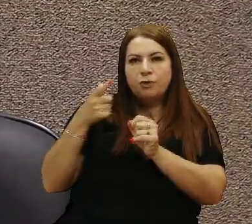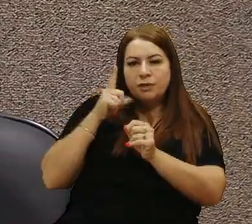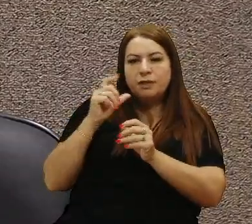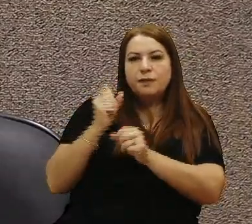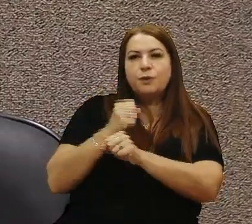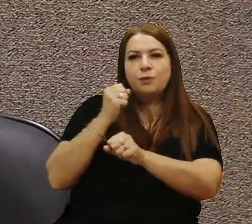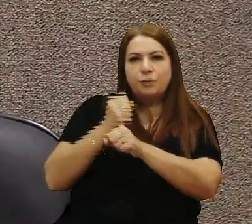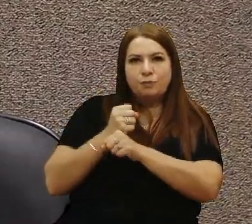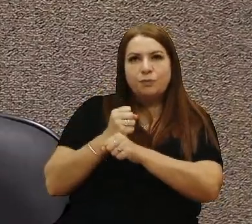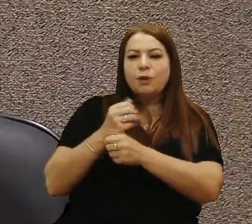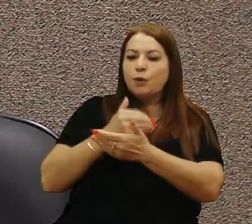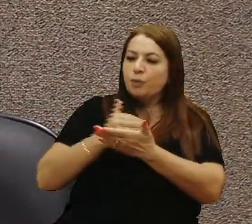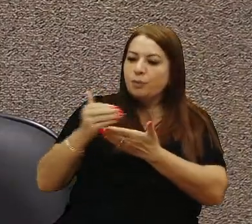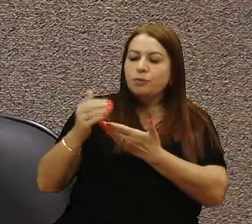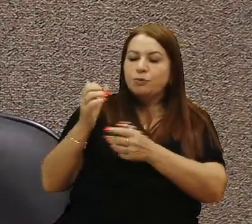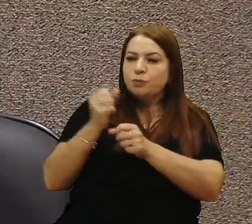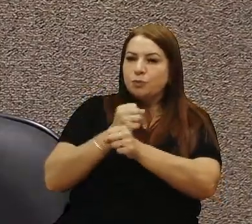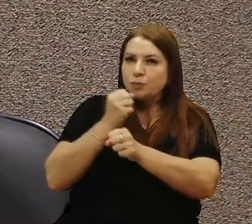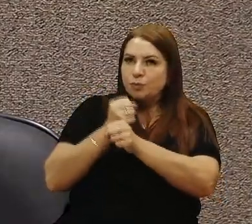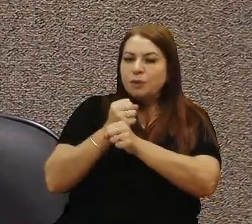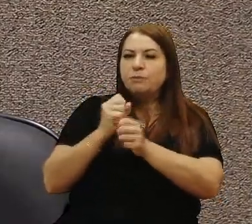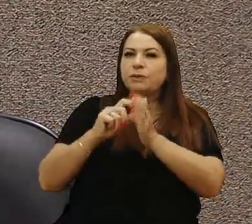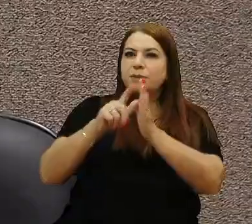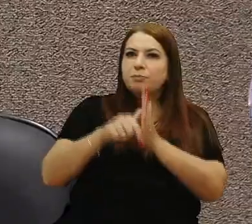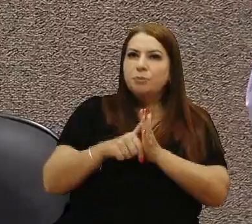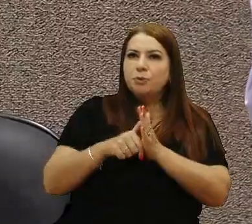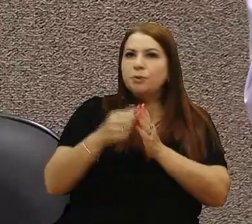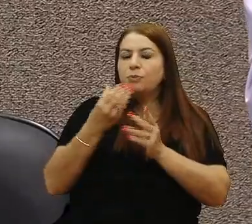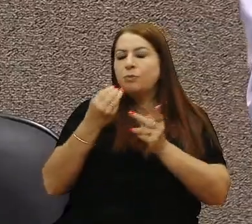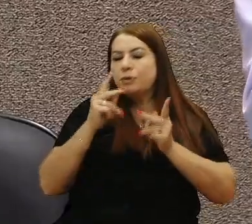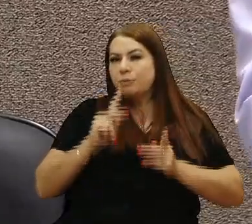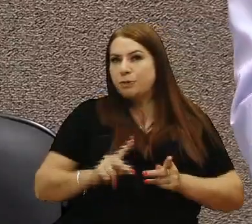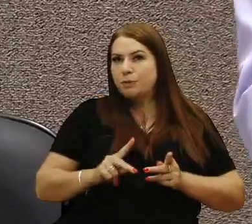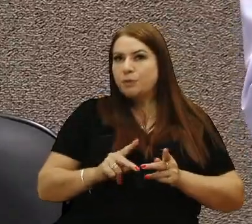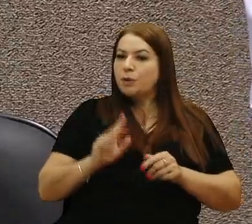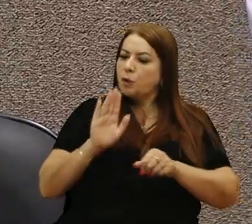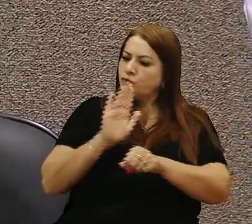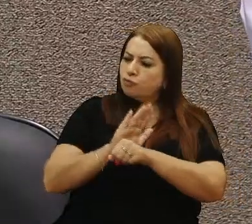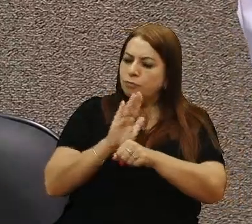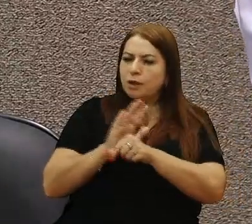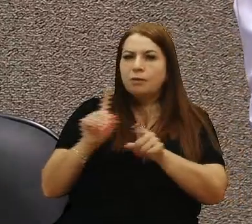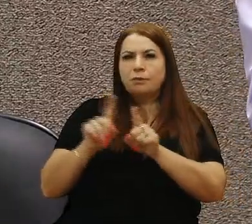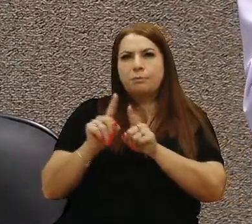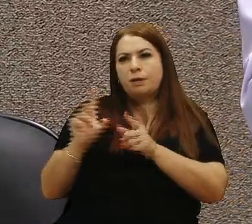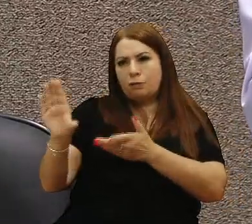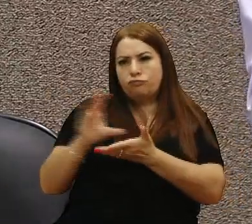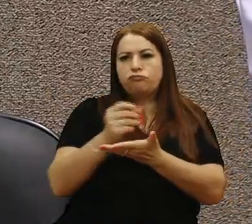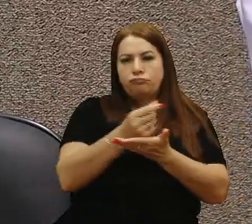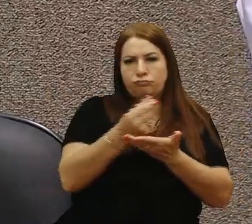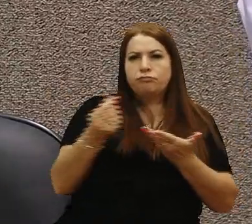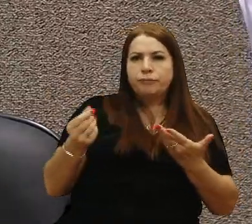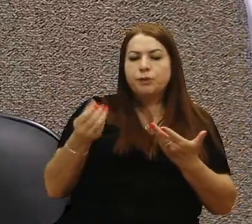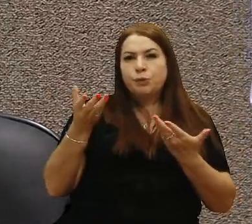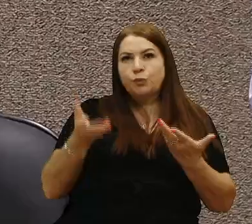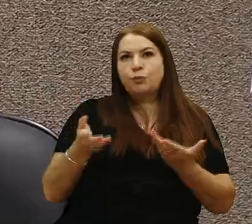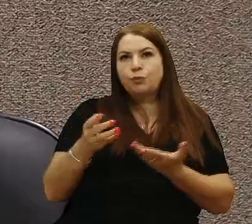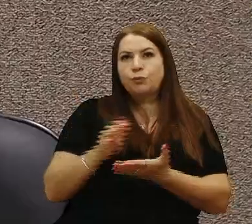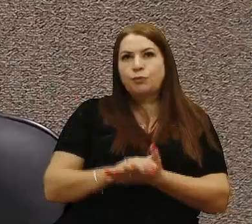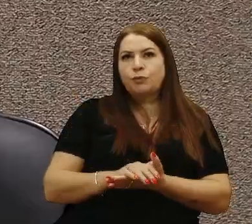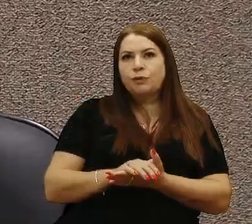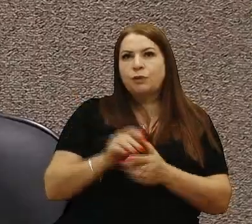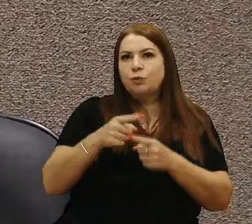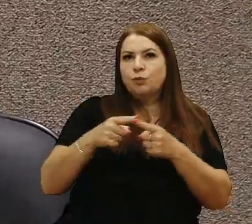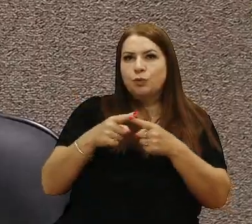E assim iniciou-se as obras, depois muitas pessoas ajudaram também com valores, que hoje se chamam